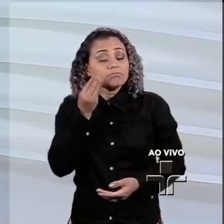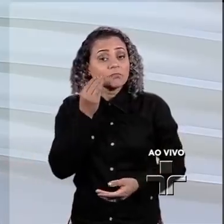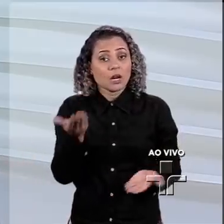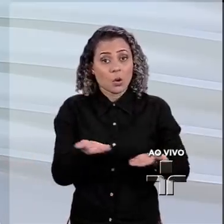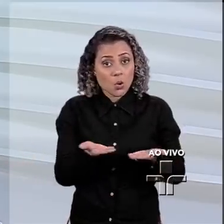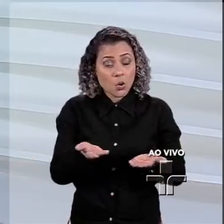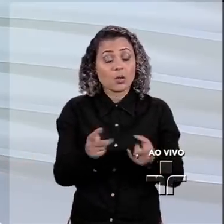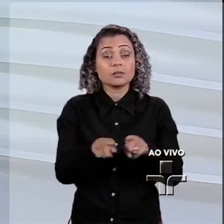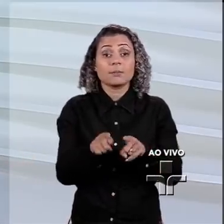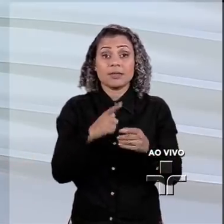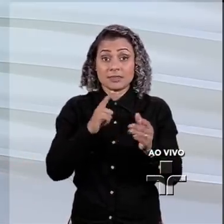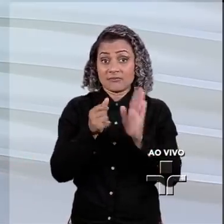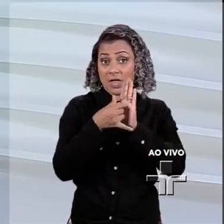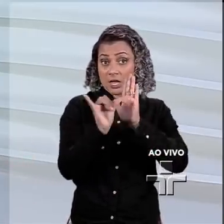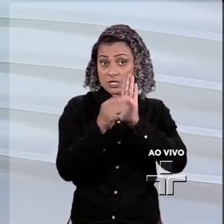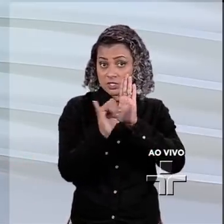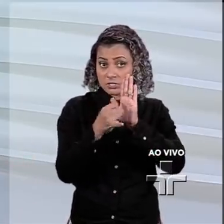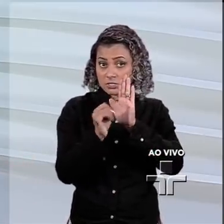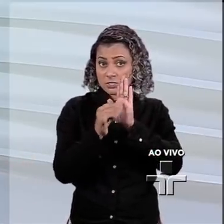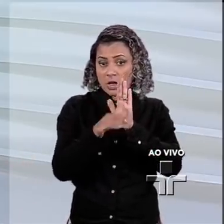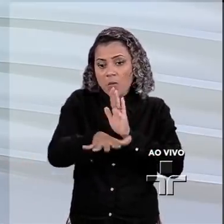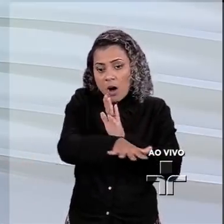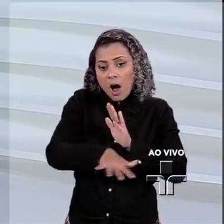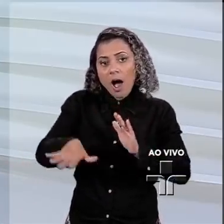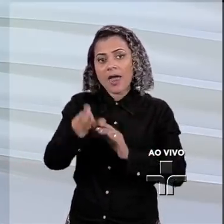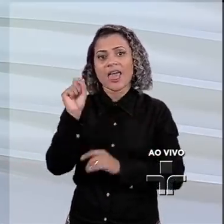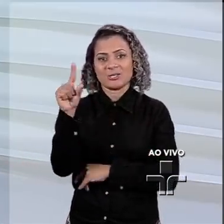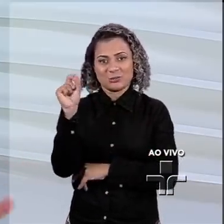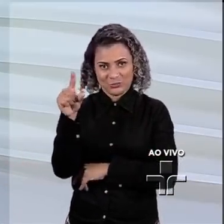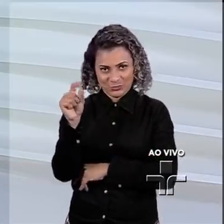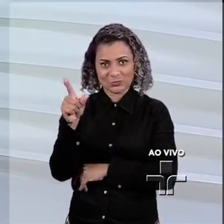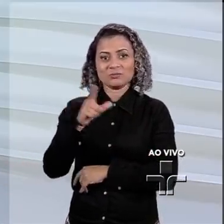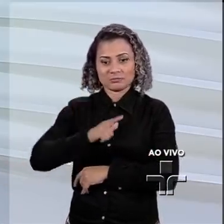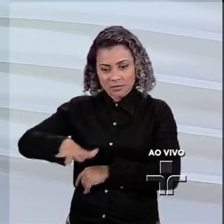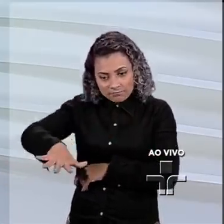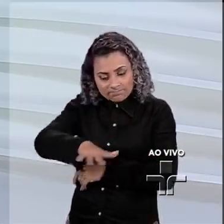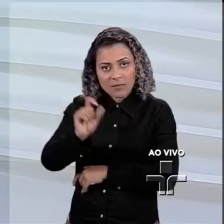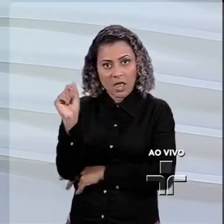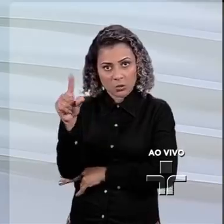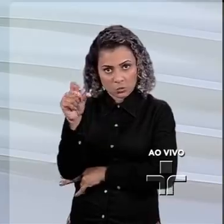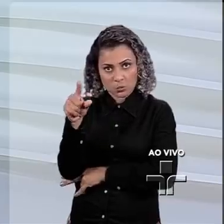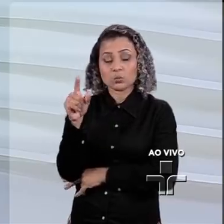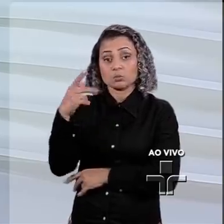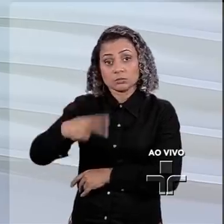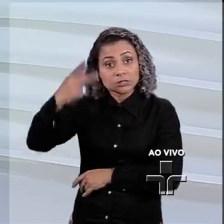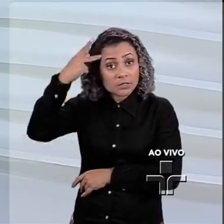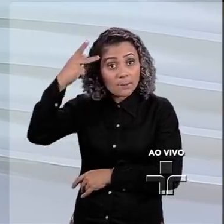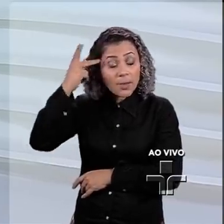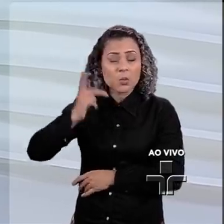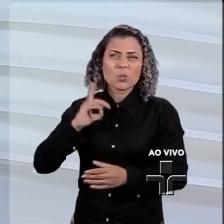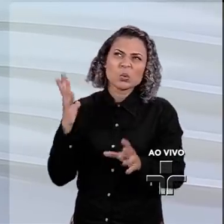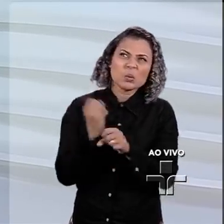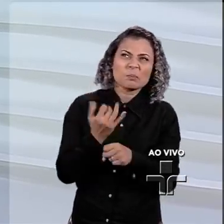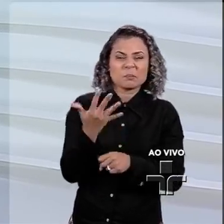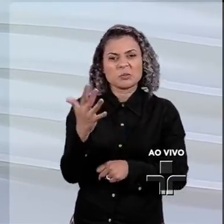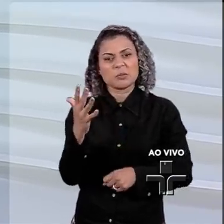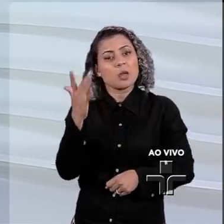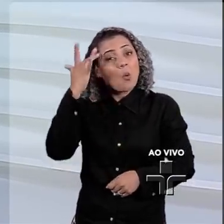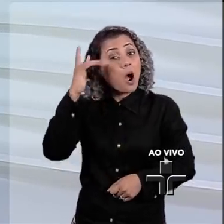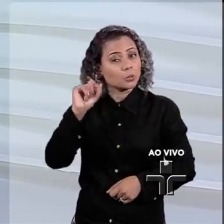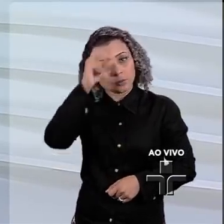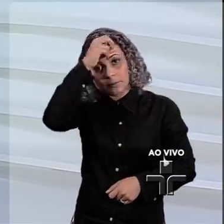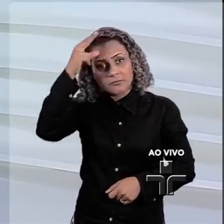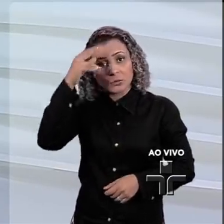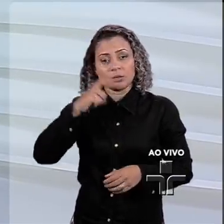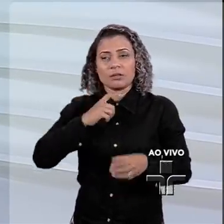lançamos recentemente o edital da Zona Azul na cidade de São Paulo, para fazer a concessão da Zona Azul. A estimativa hoje é que a Prefeitura tem